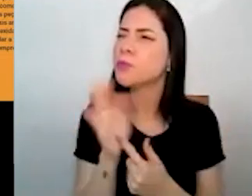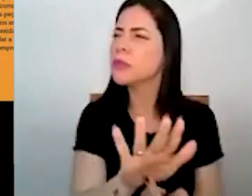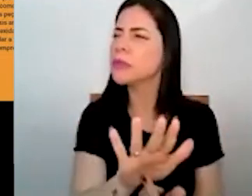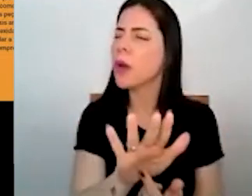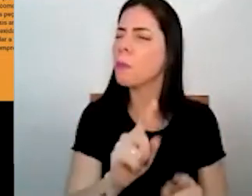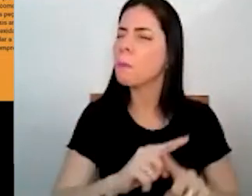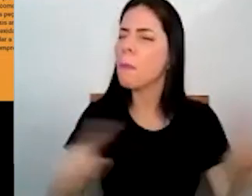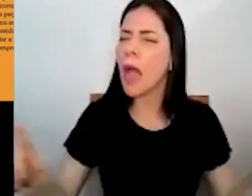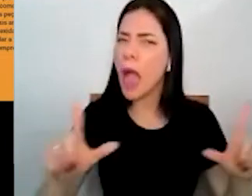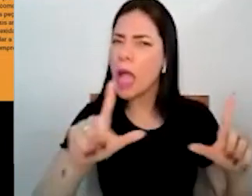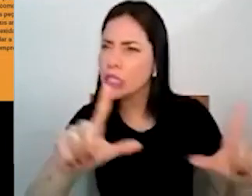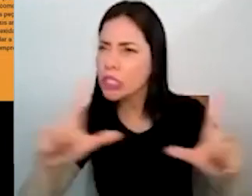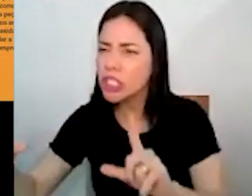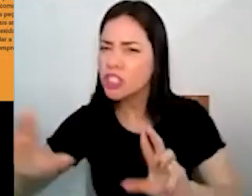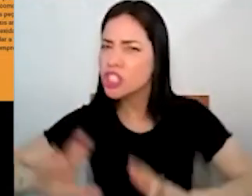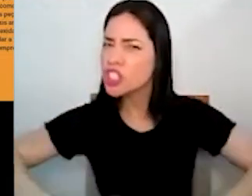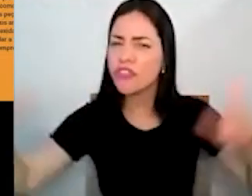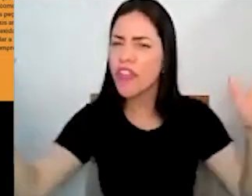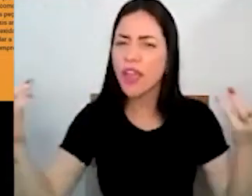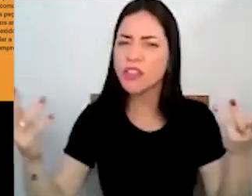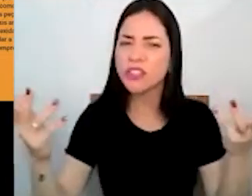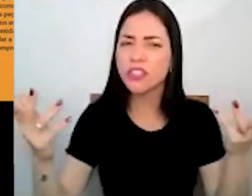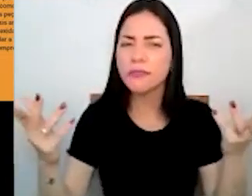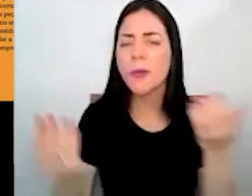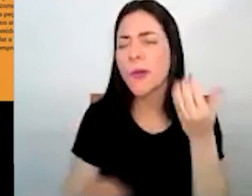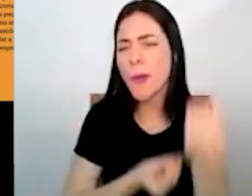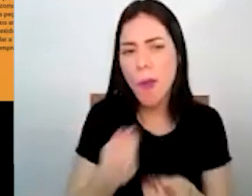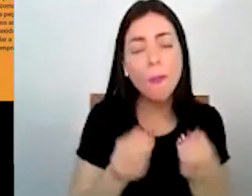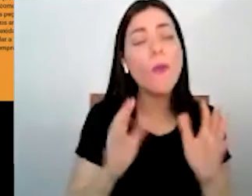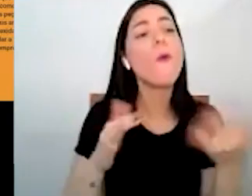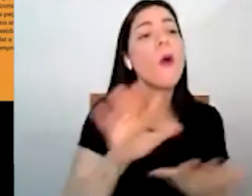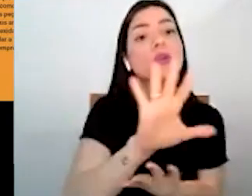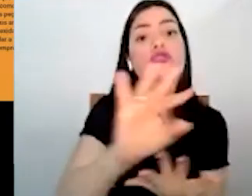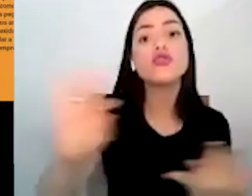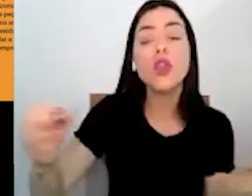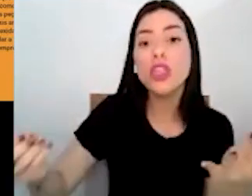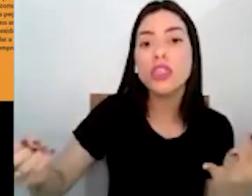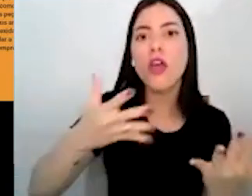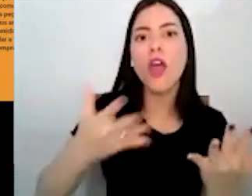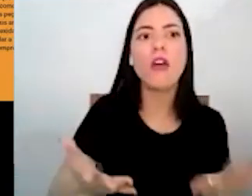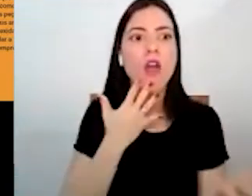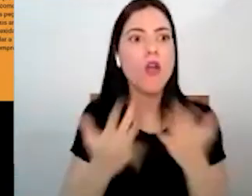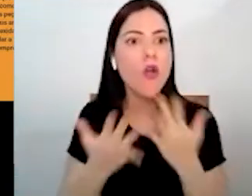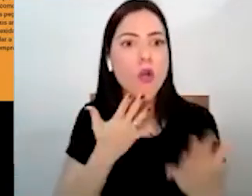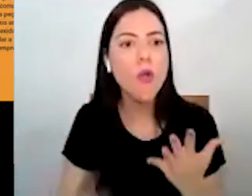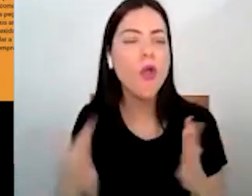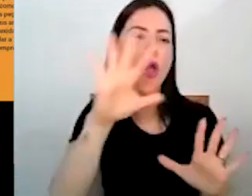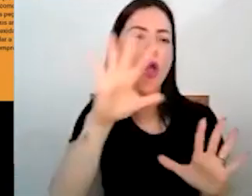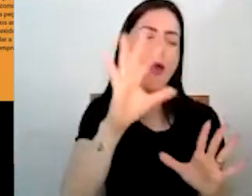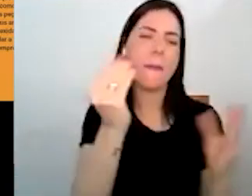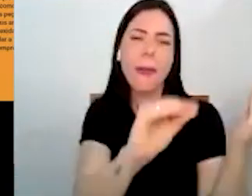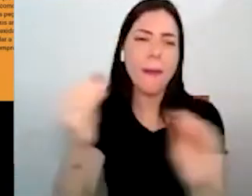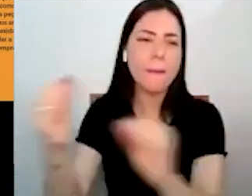gente reeditava esse folheto, então que novas escolhas que a gente podia fazer de fotografias, que novas escolhas de cores, outras maneiras de colocar